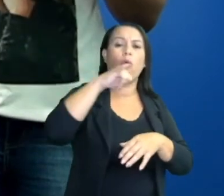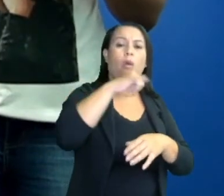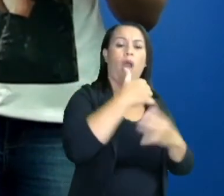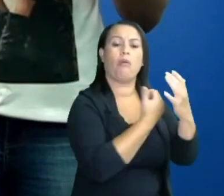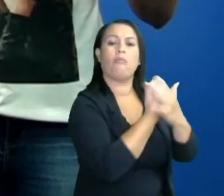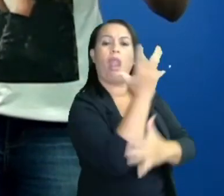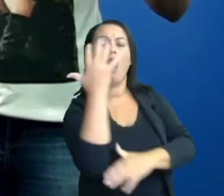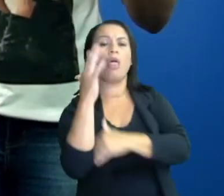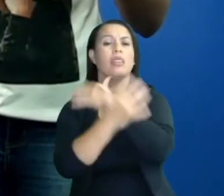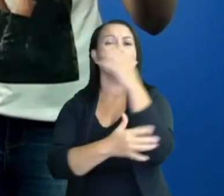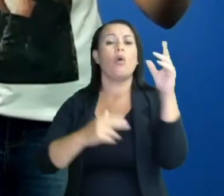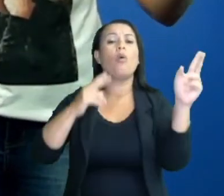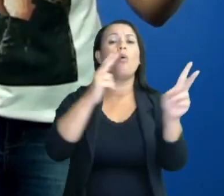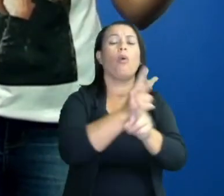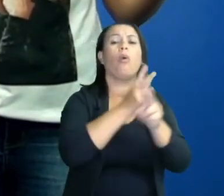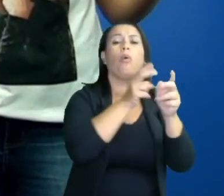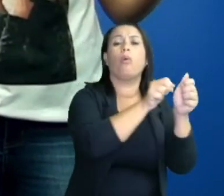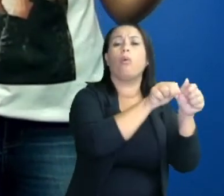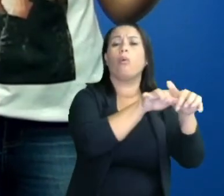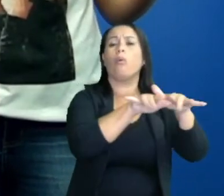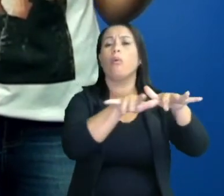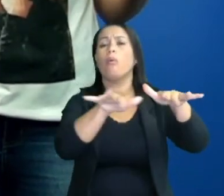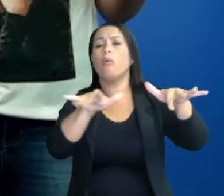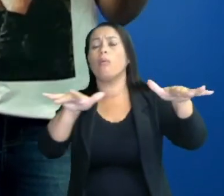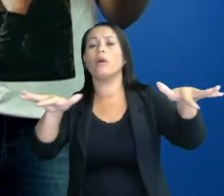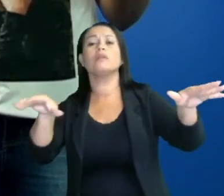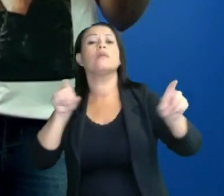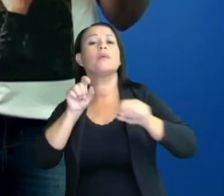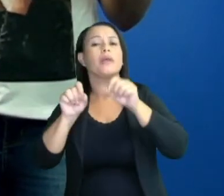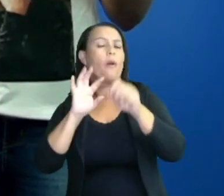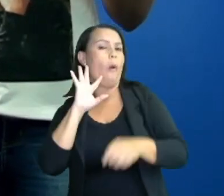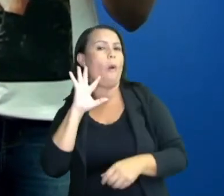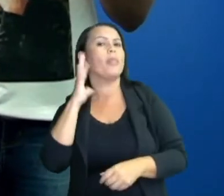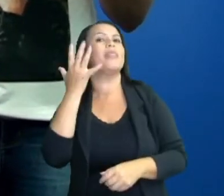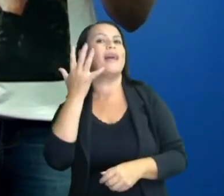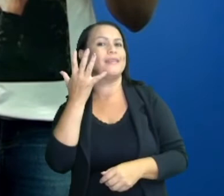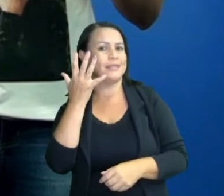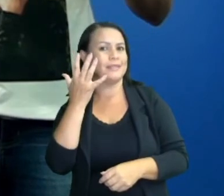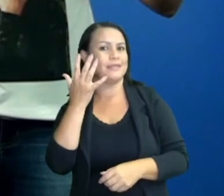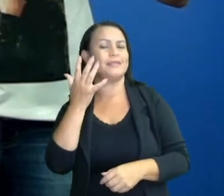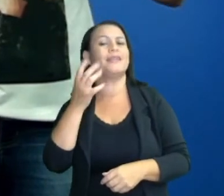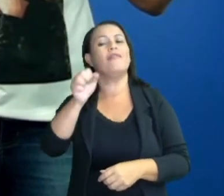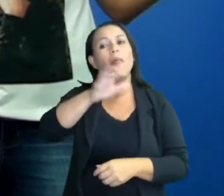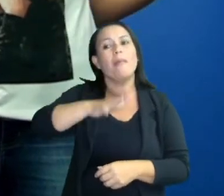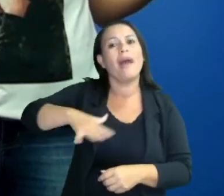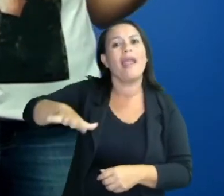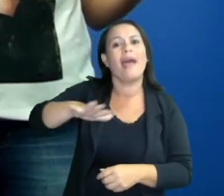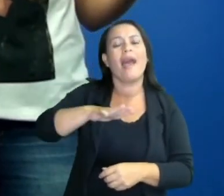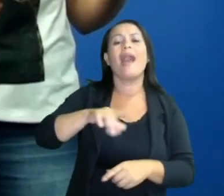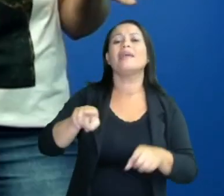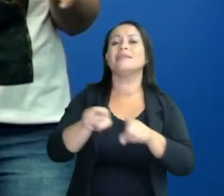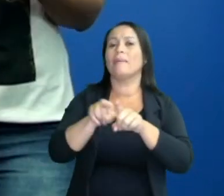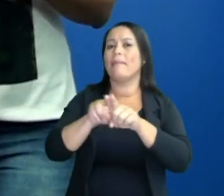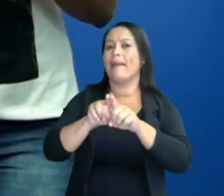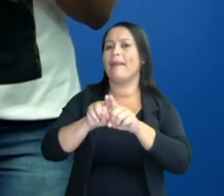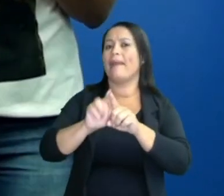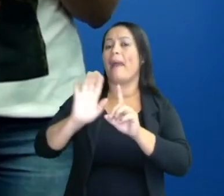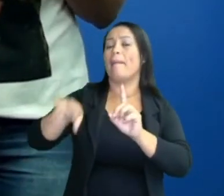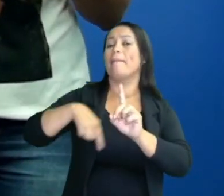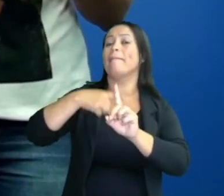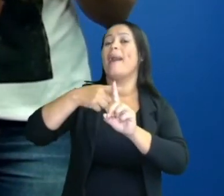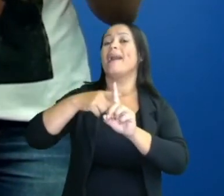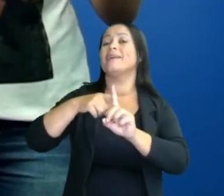lavoura o vento ajuda a espalhar esse agrotóxico e ele acaba indo para áreas além das lavouras